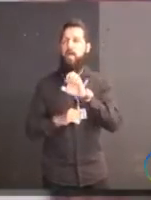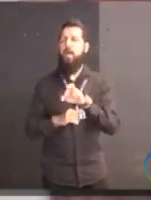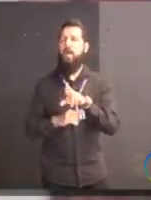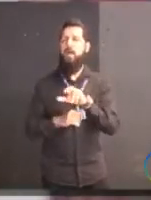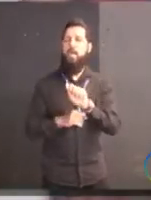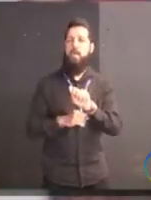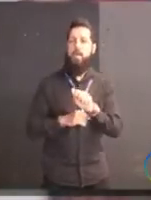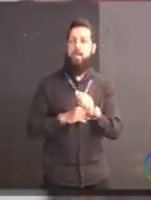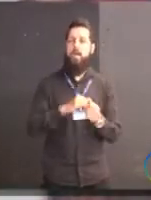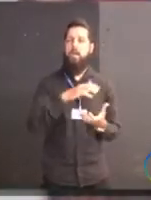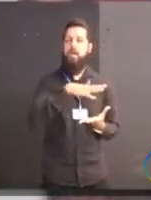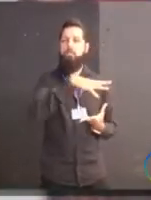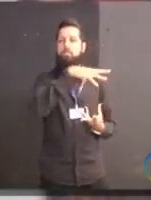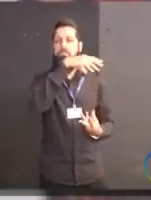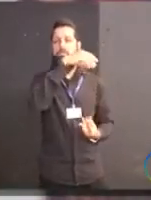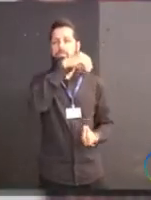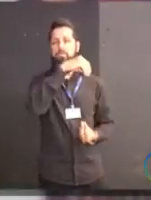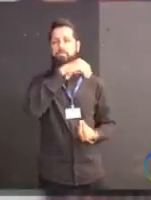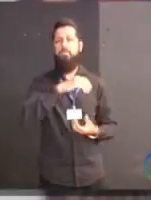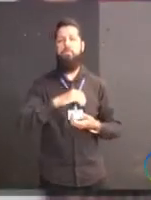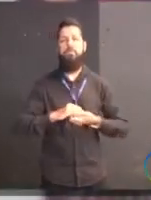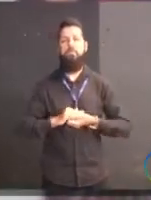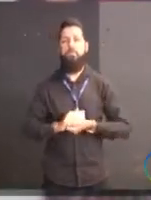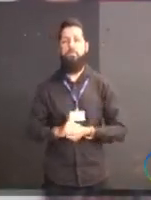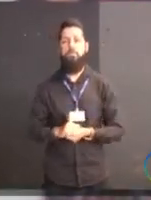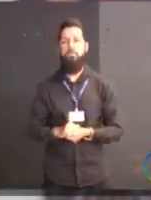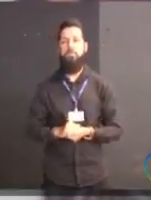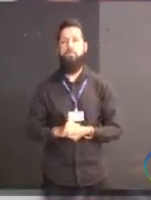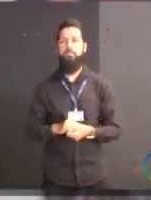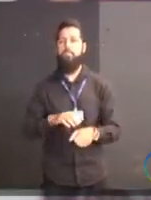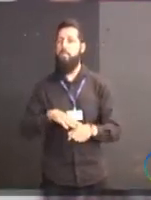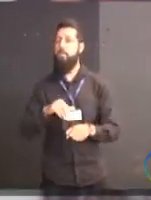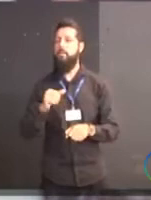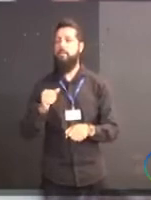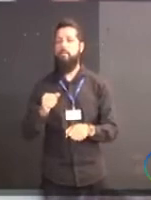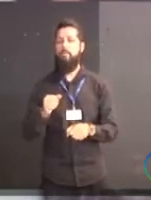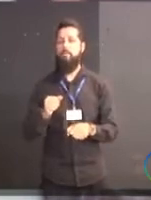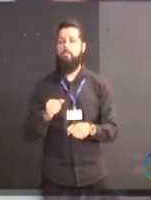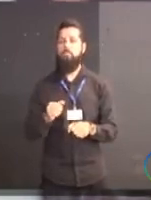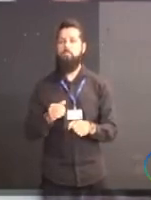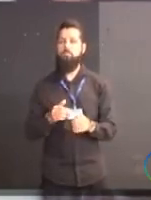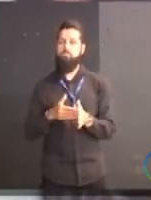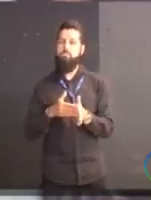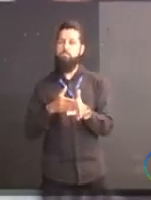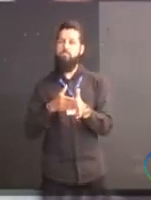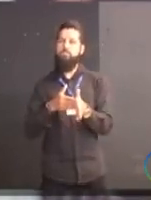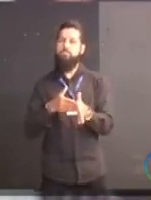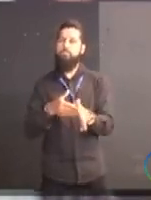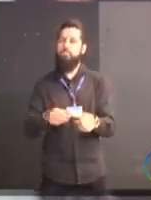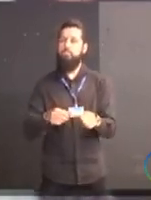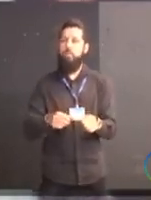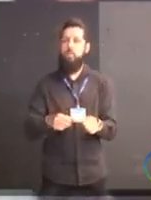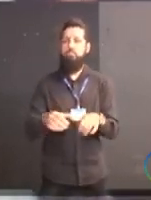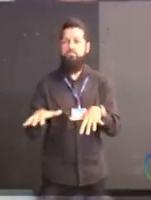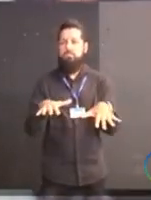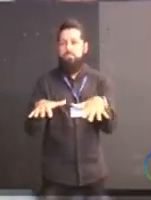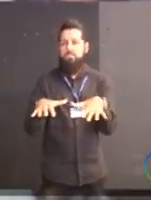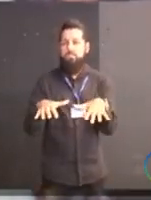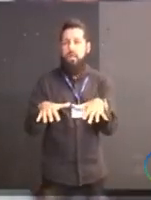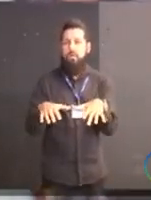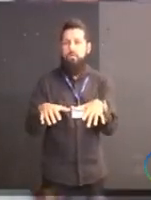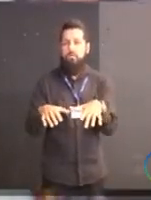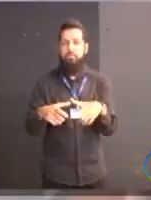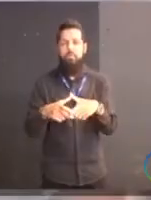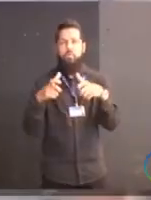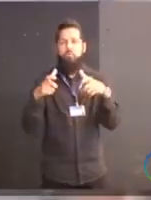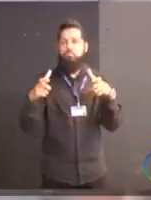nosso querido amigo, professor Herculano Pires, mas estamos ainda sacudidos por grandes